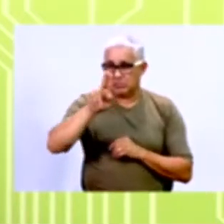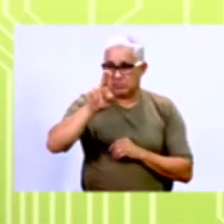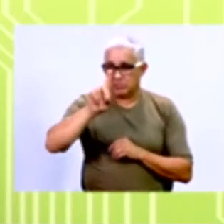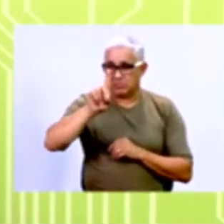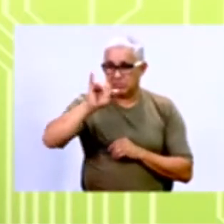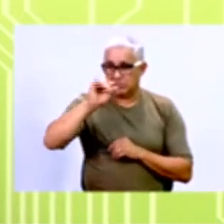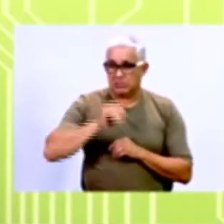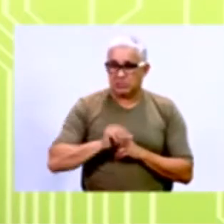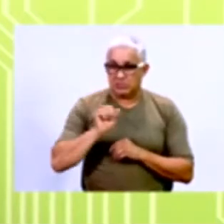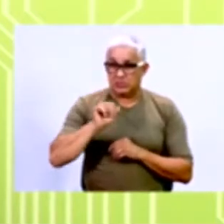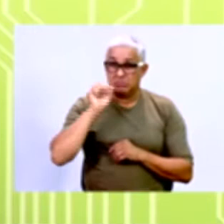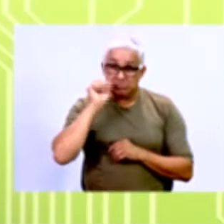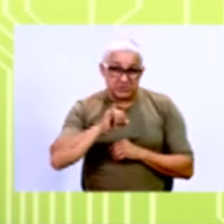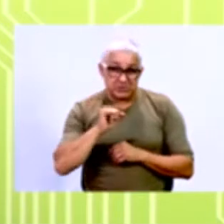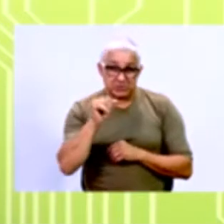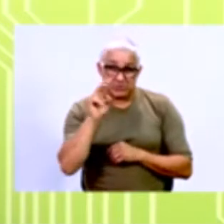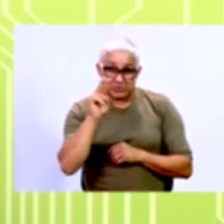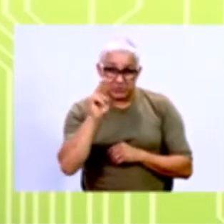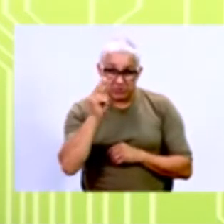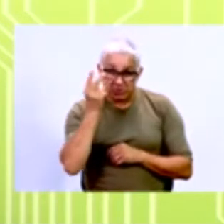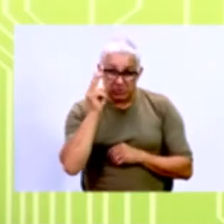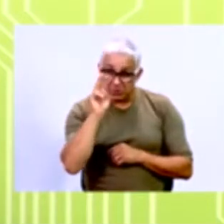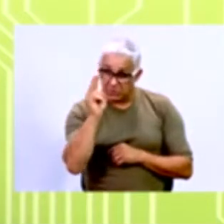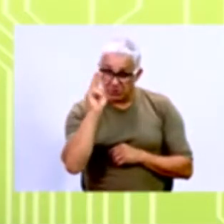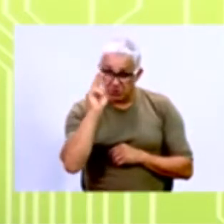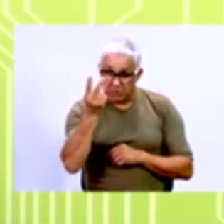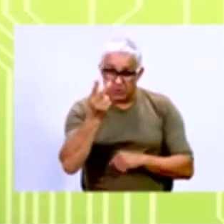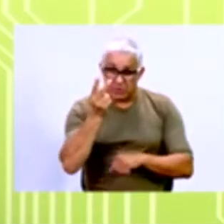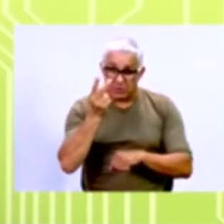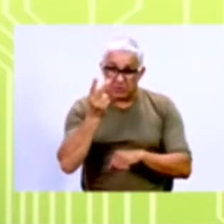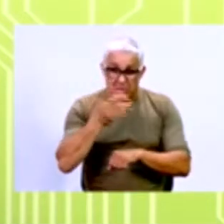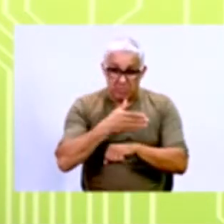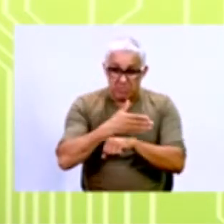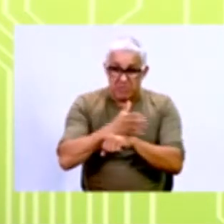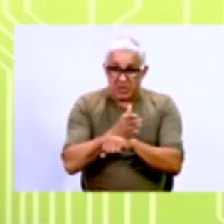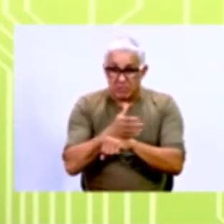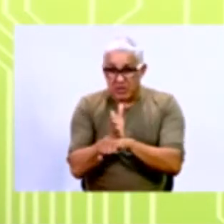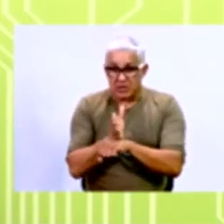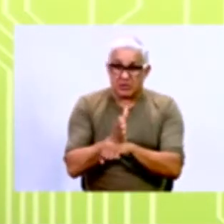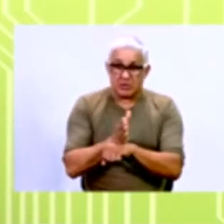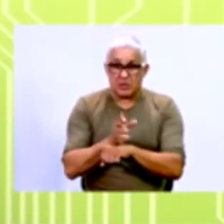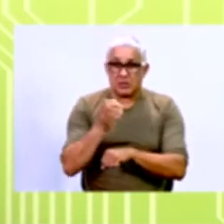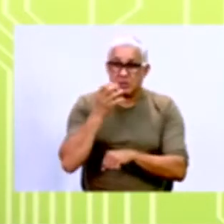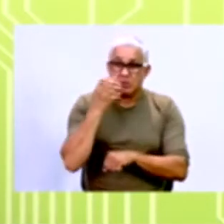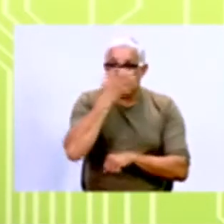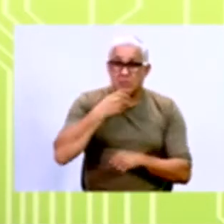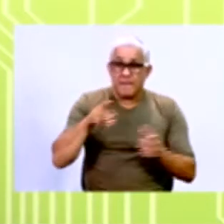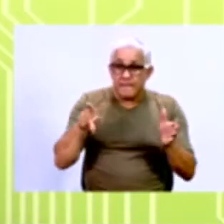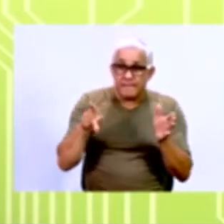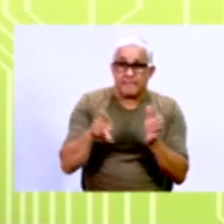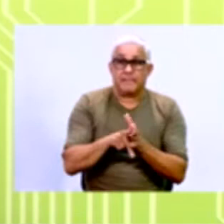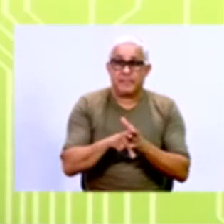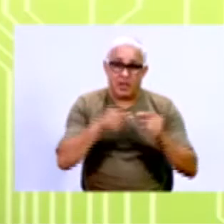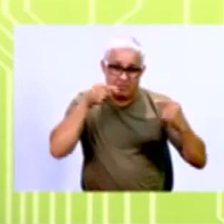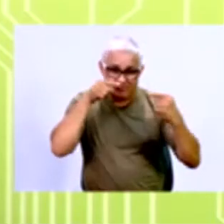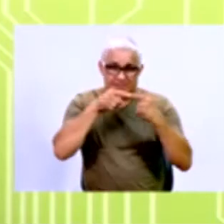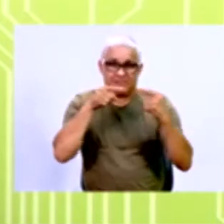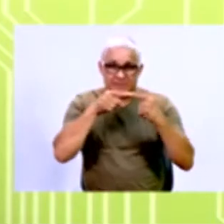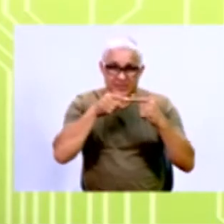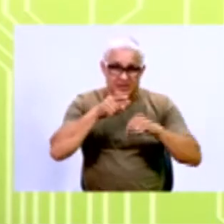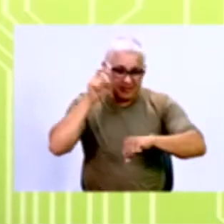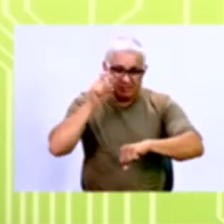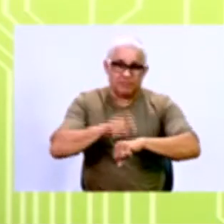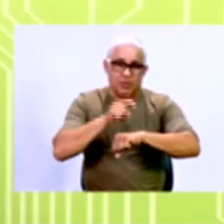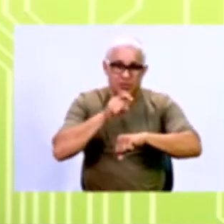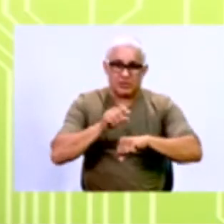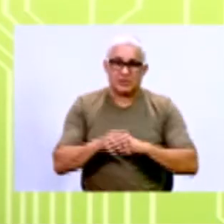for de 2 minutos, eu tenho que usar um som que seja compatível com aquele tempo, né? Então, eu vou usar um determinado